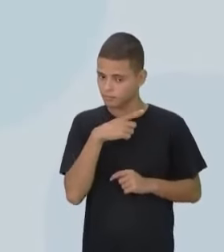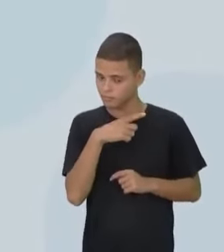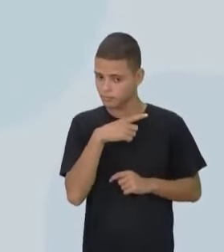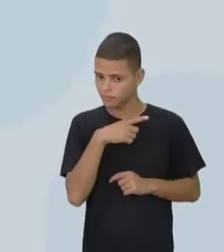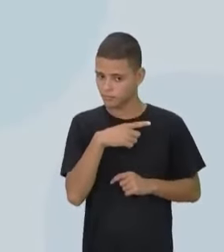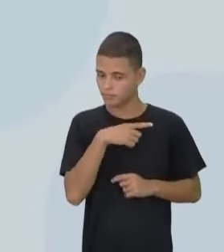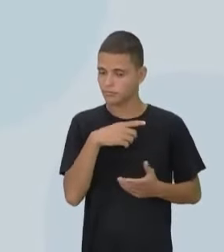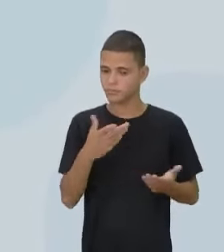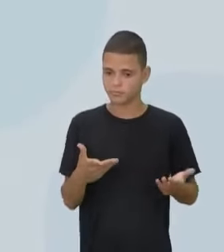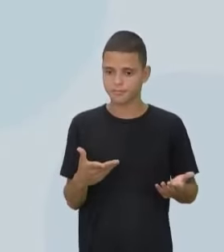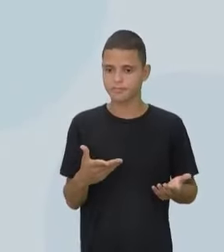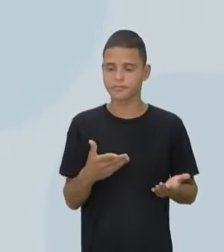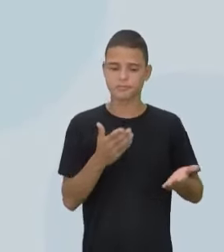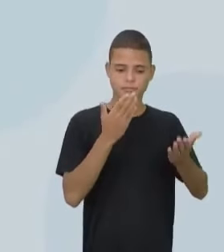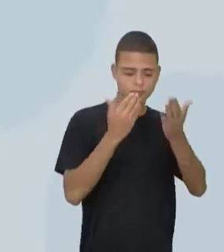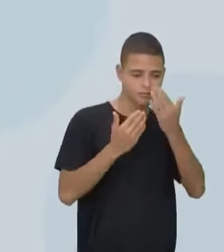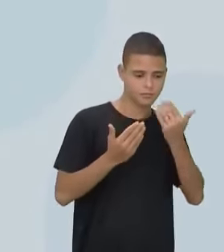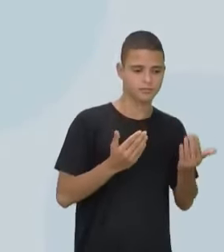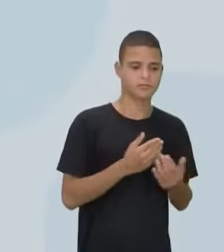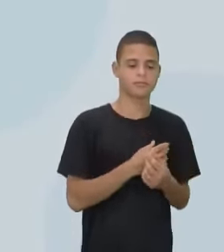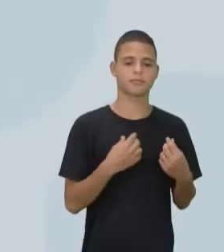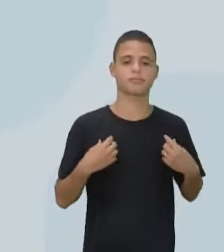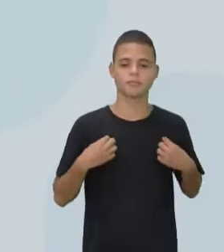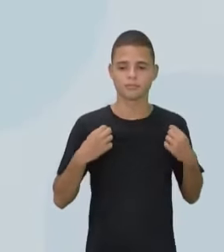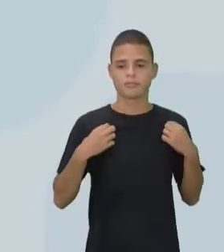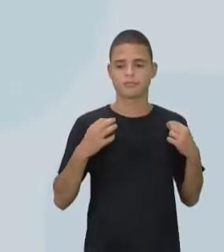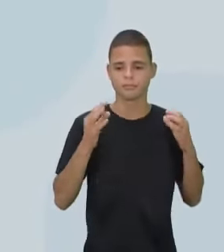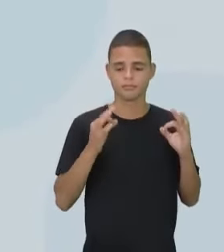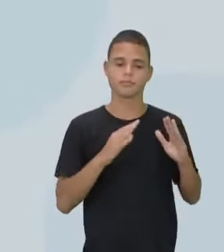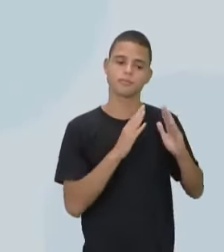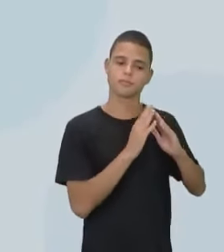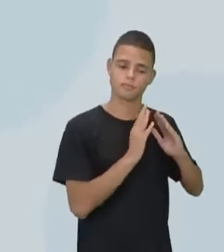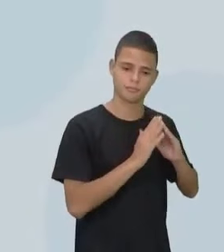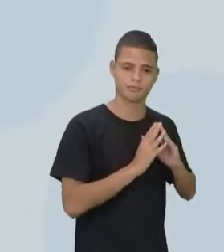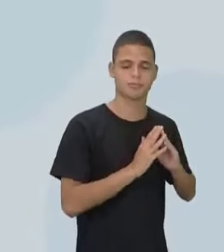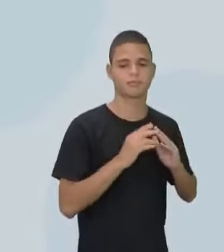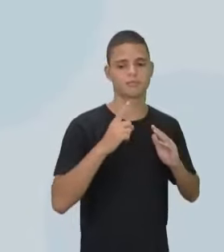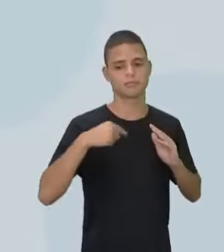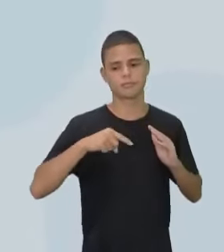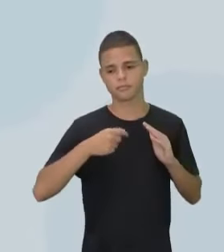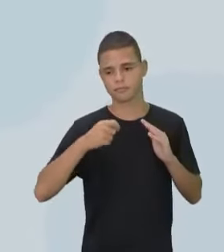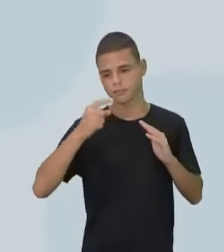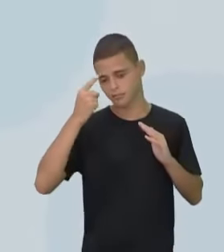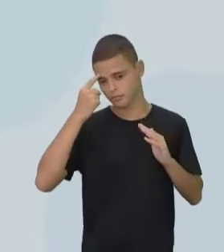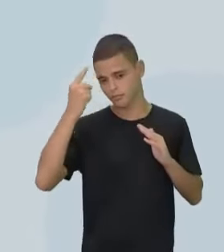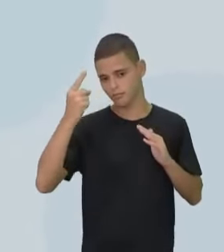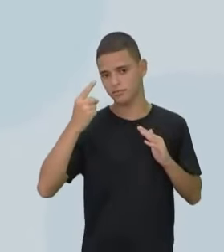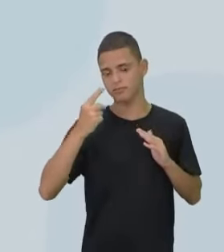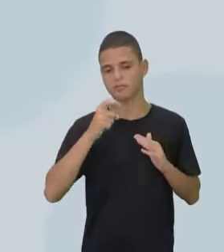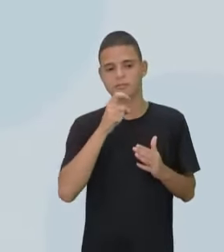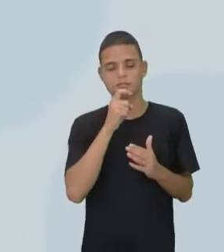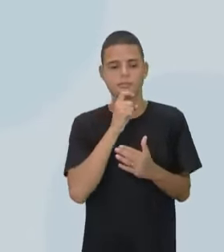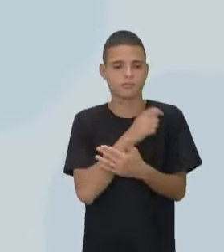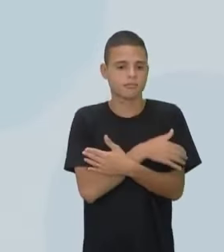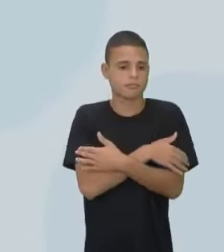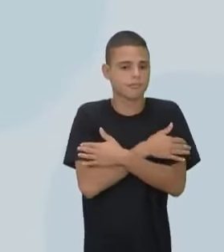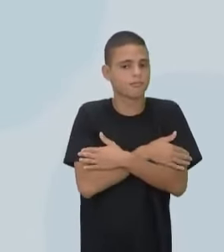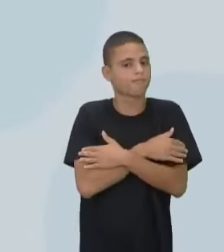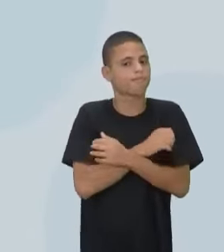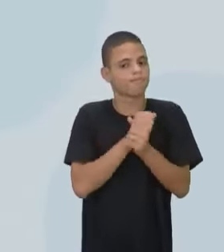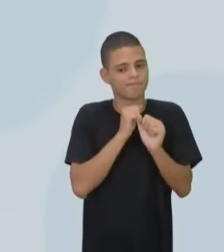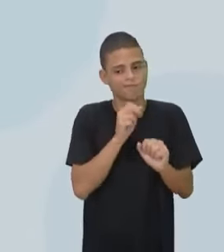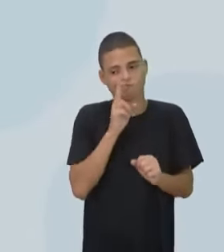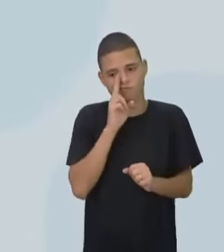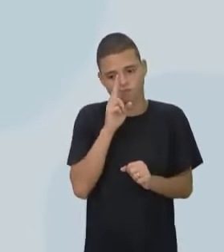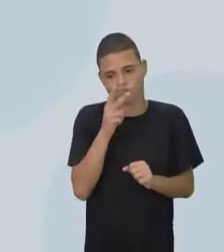e alimento, tiver condições para resistir, né? E roupa adequada. Então a gente tem que pensar, por exemplo, a onda de frio, o quanto ela pode ser